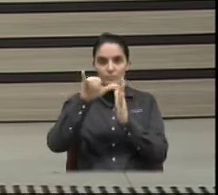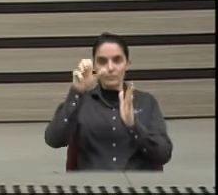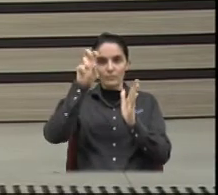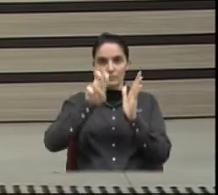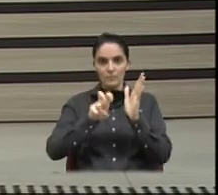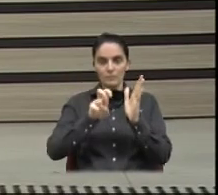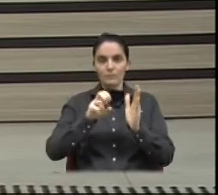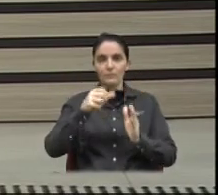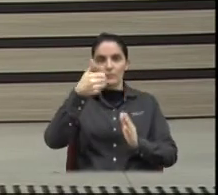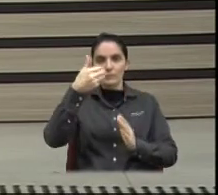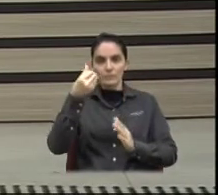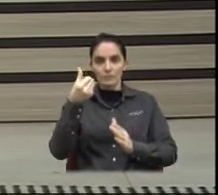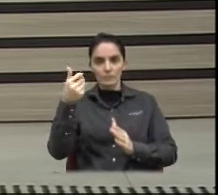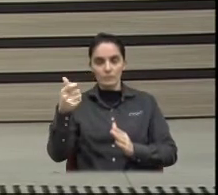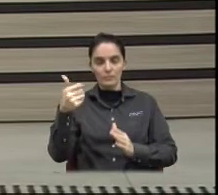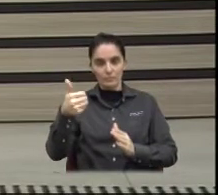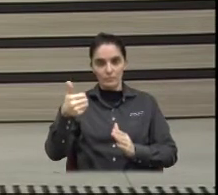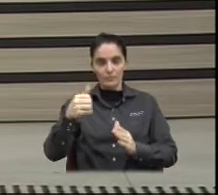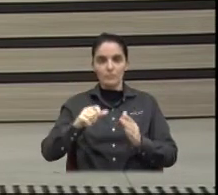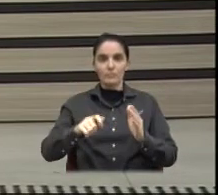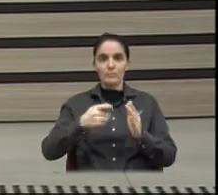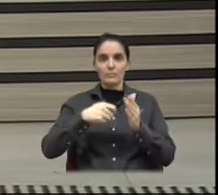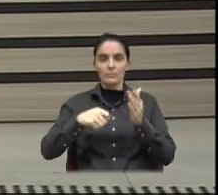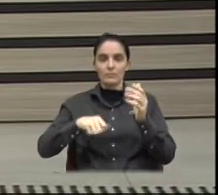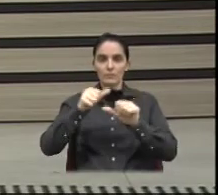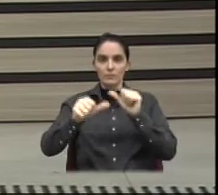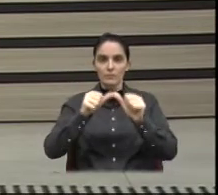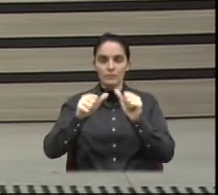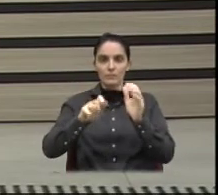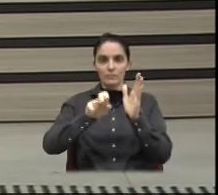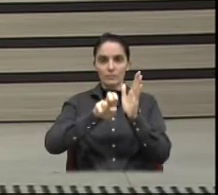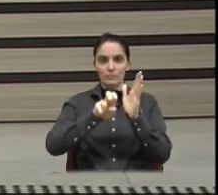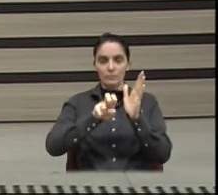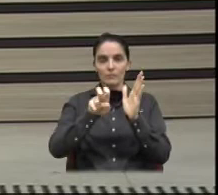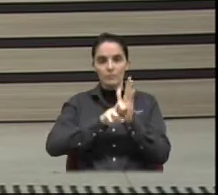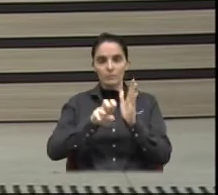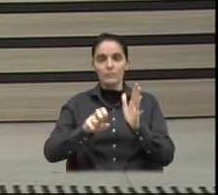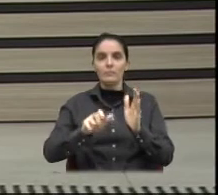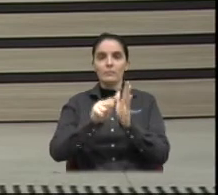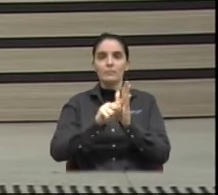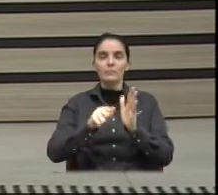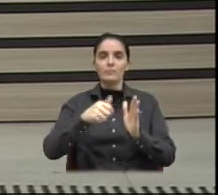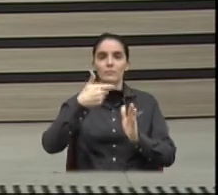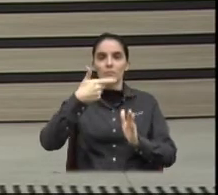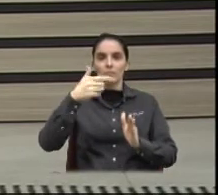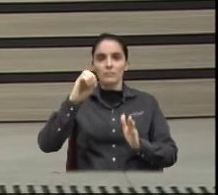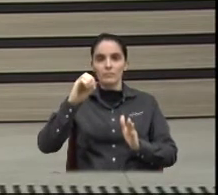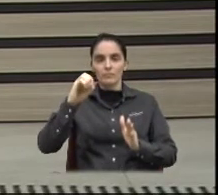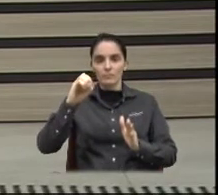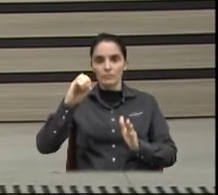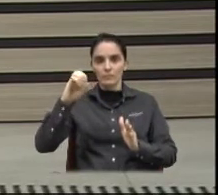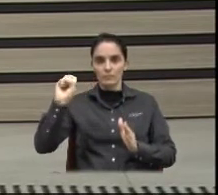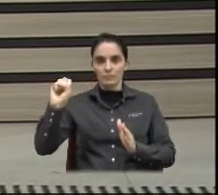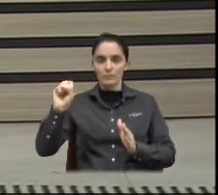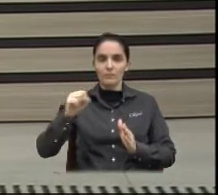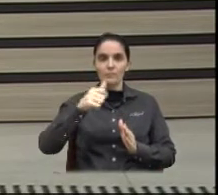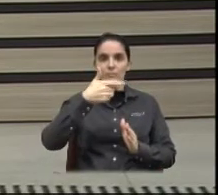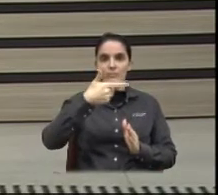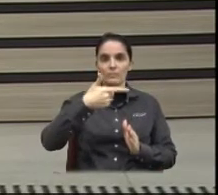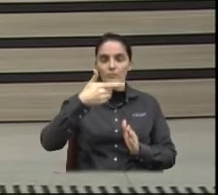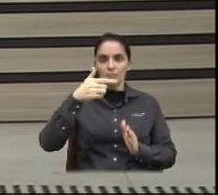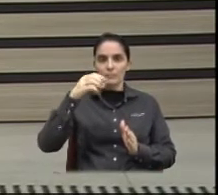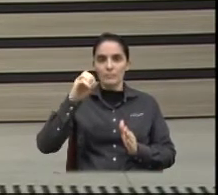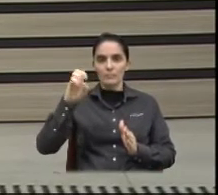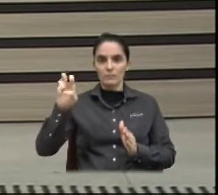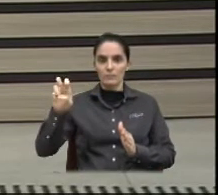altera a redação do parágrafo 5º do artigo 208 do artigo 245 artigo 236